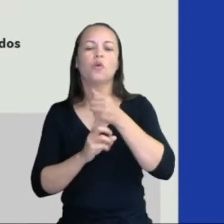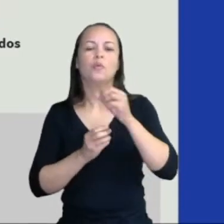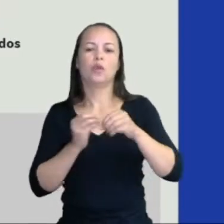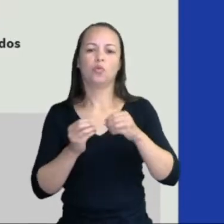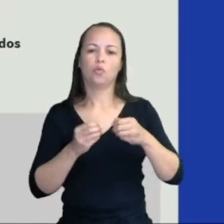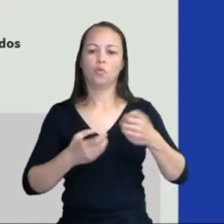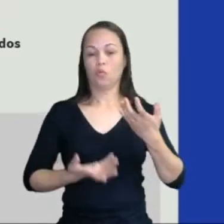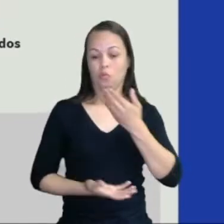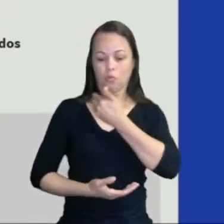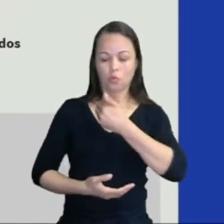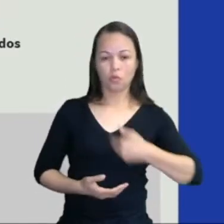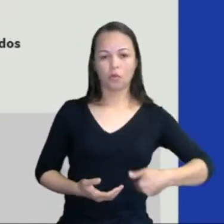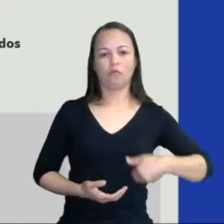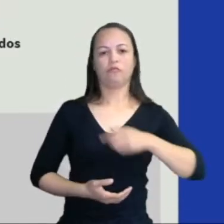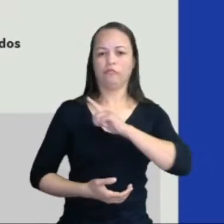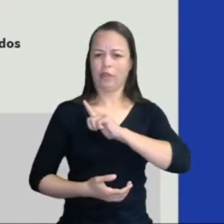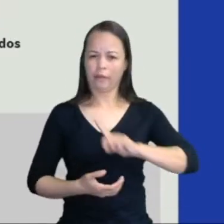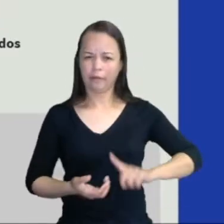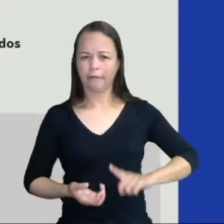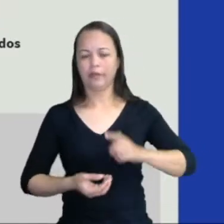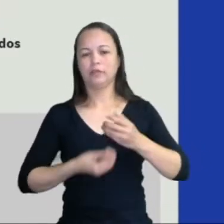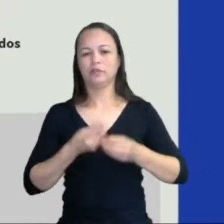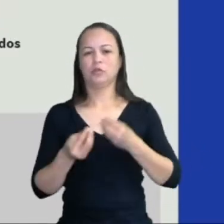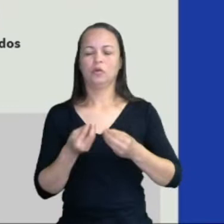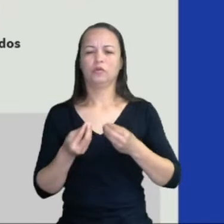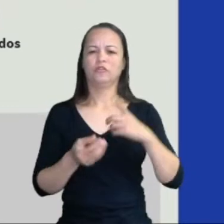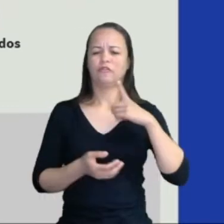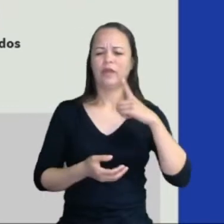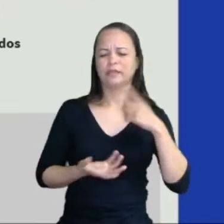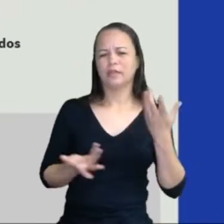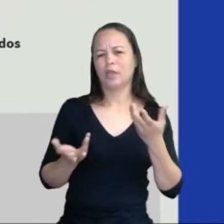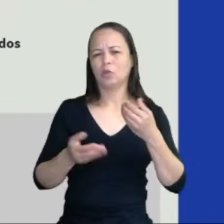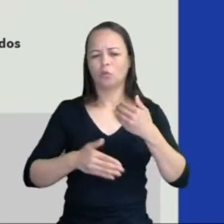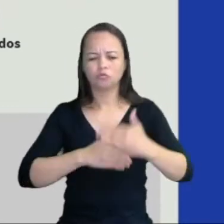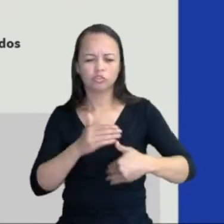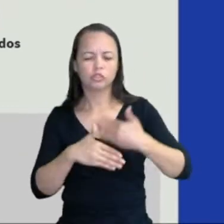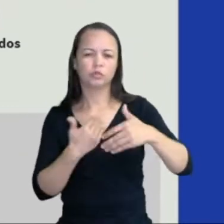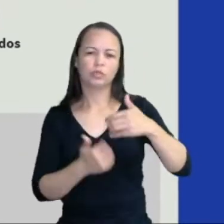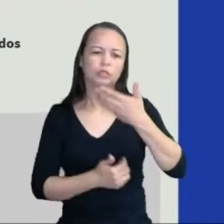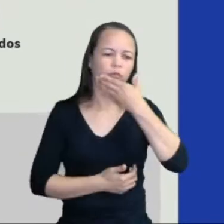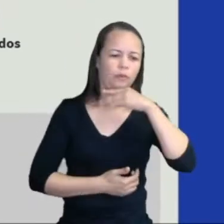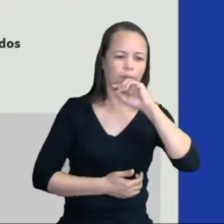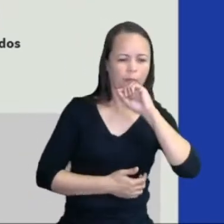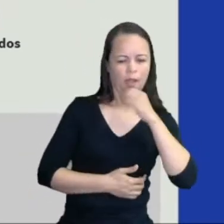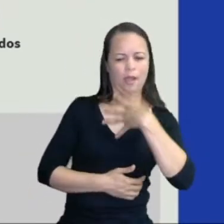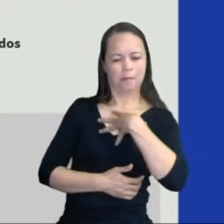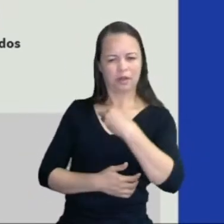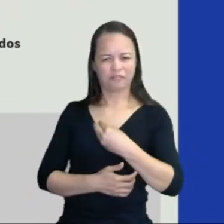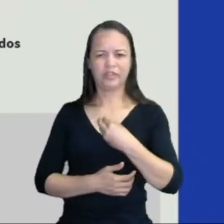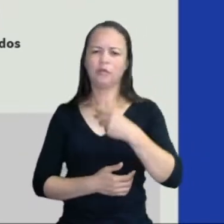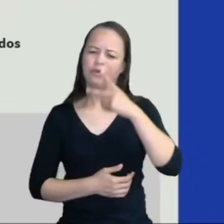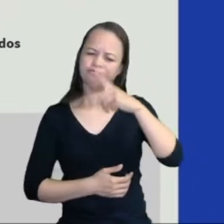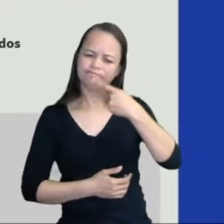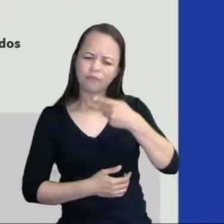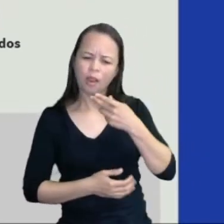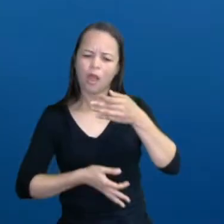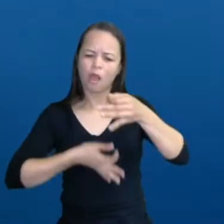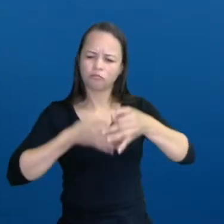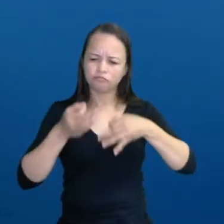monarquias vão ter esse poder todo instituído de pai para filho. Ele questionava isso. Ele